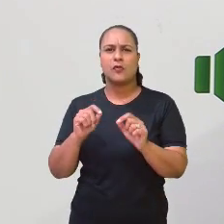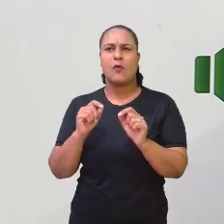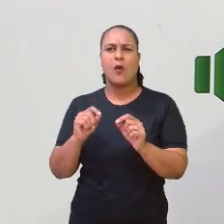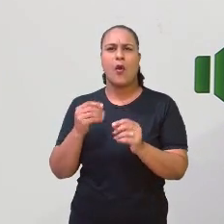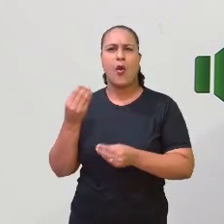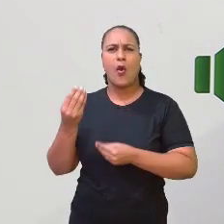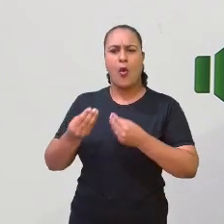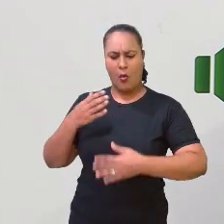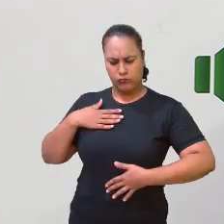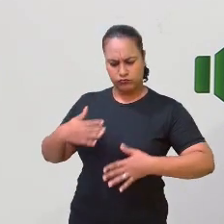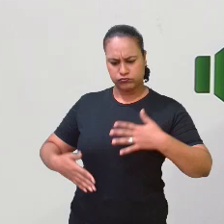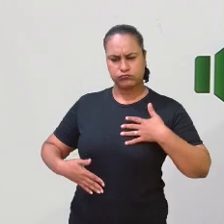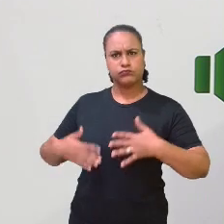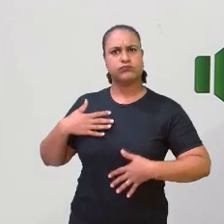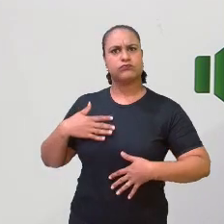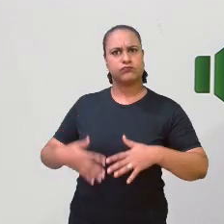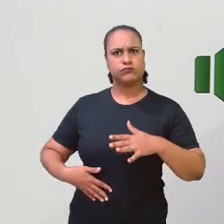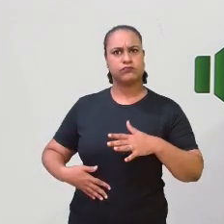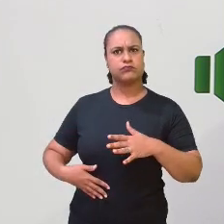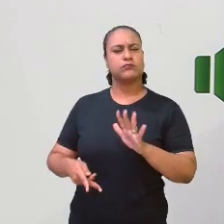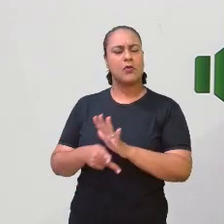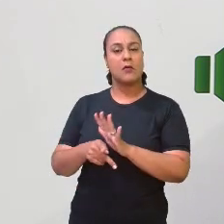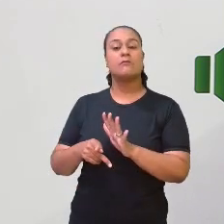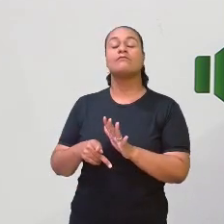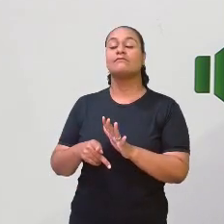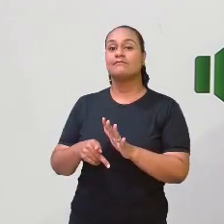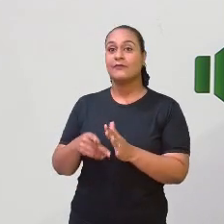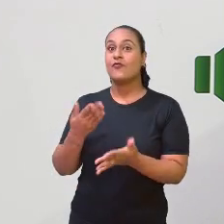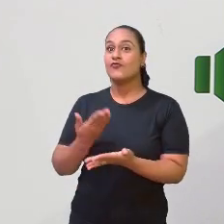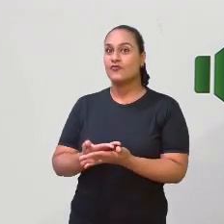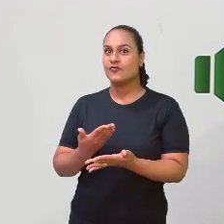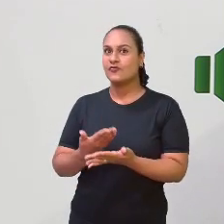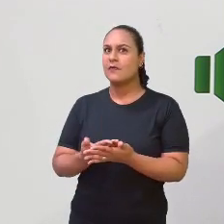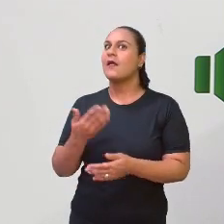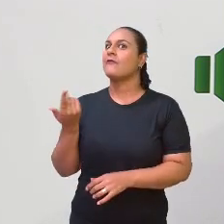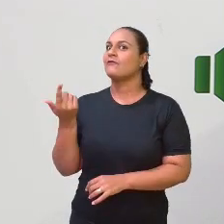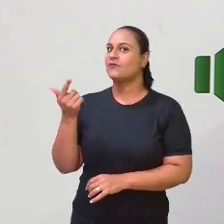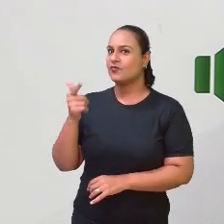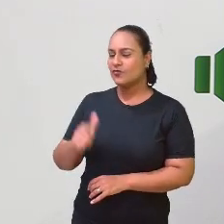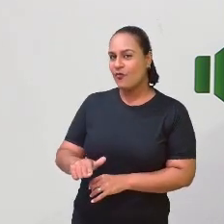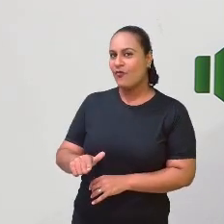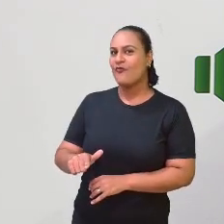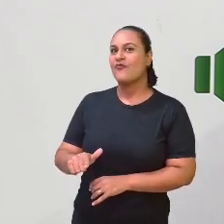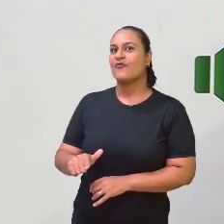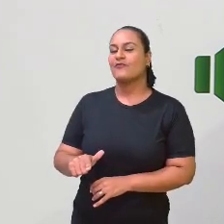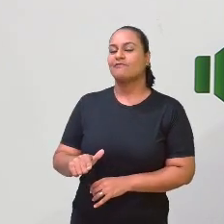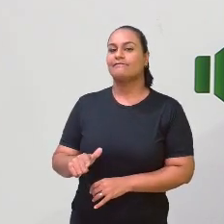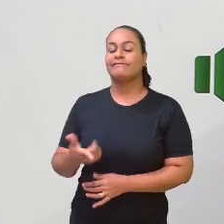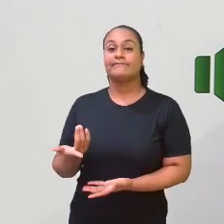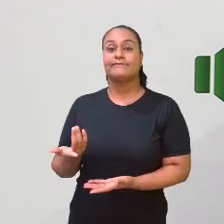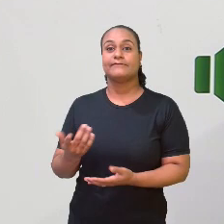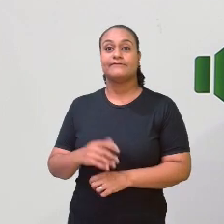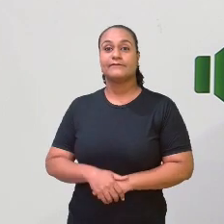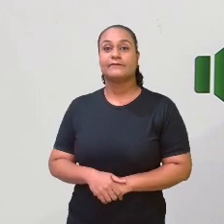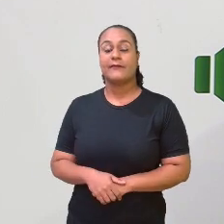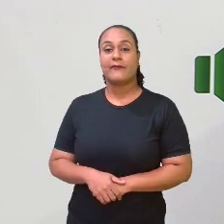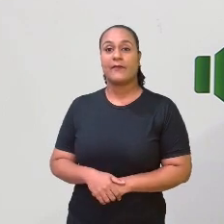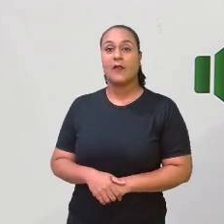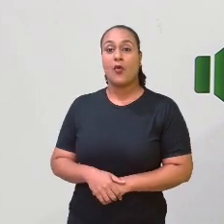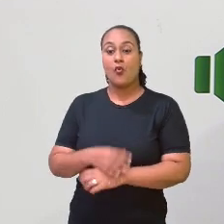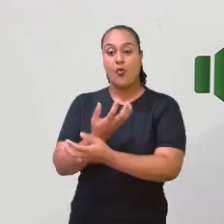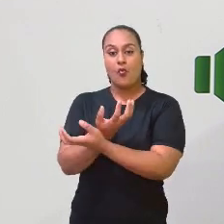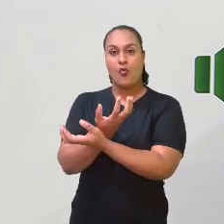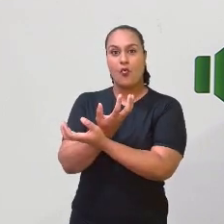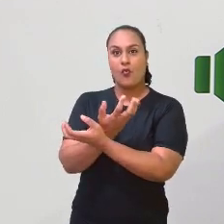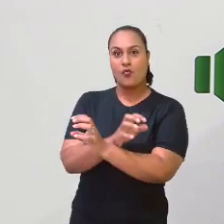corpo humano. Isso mesmo, nós vamos trabalhar mais uma vez sobre o sistema